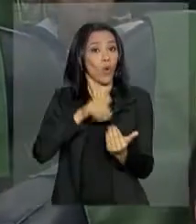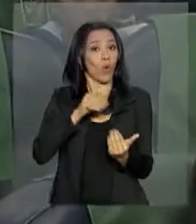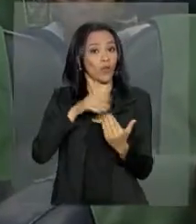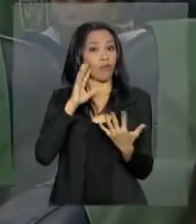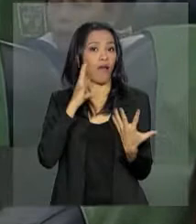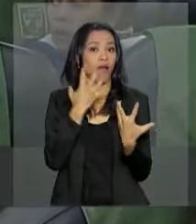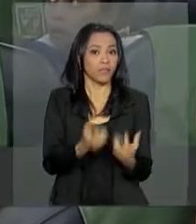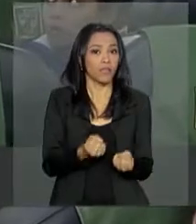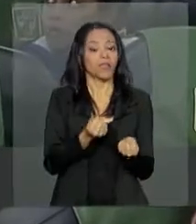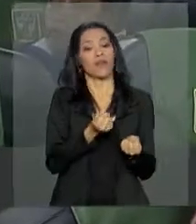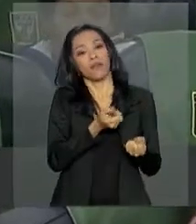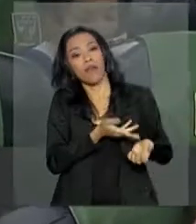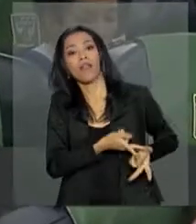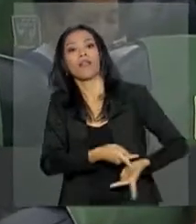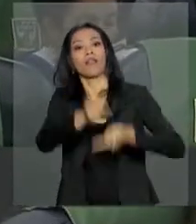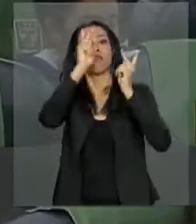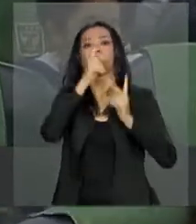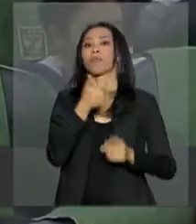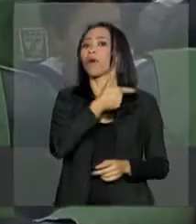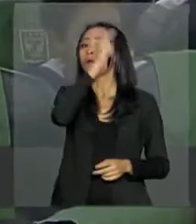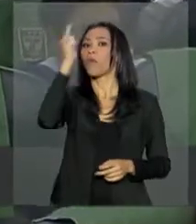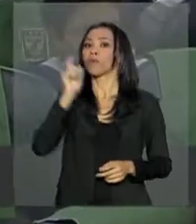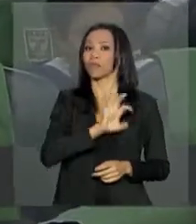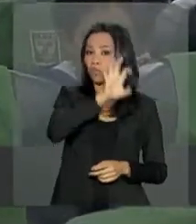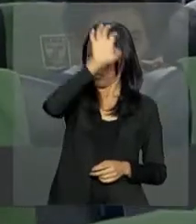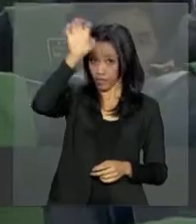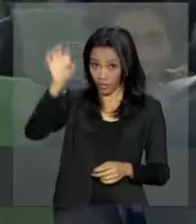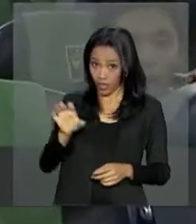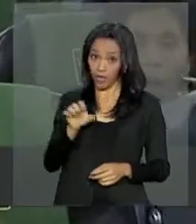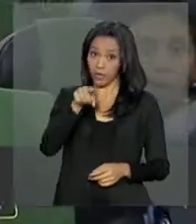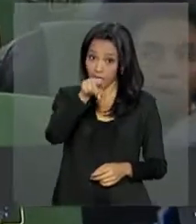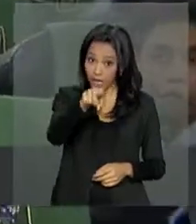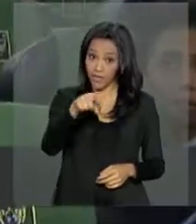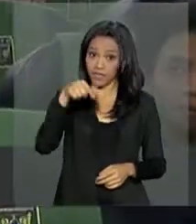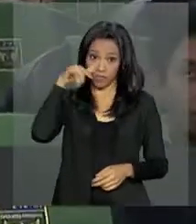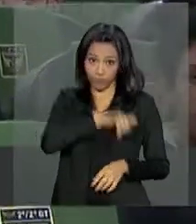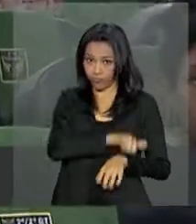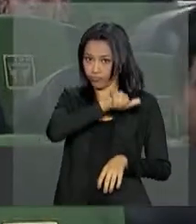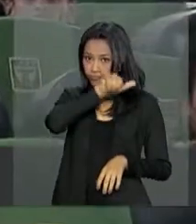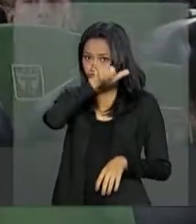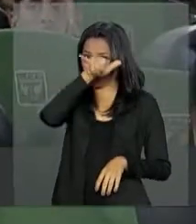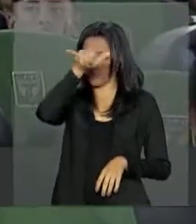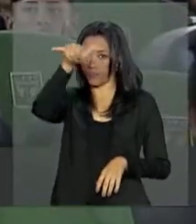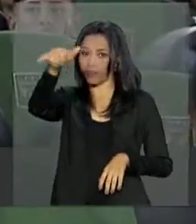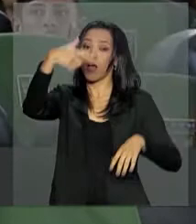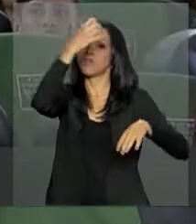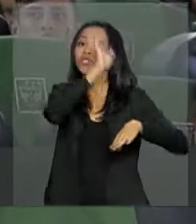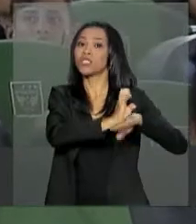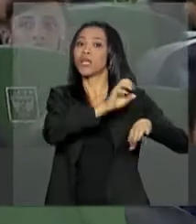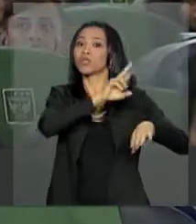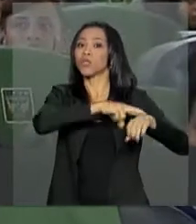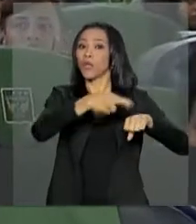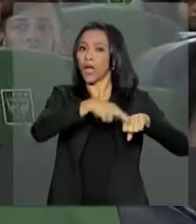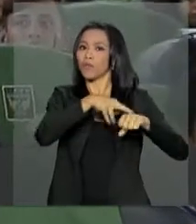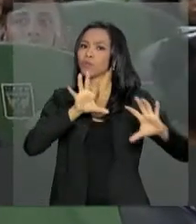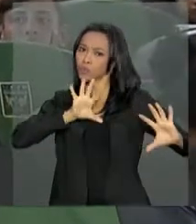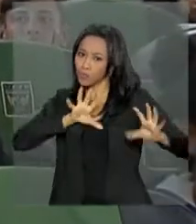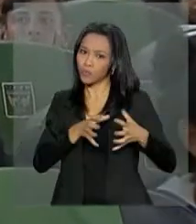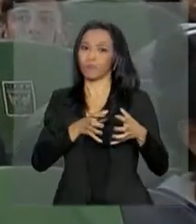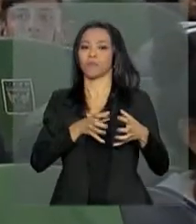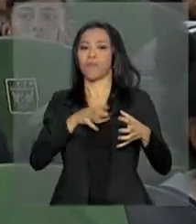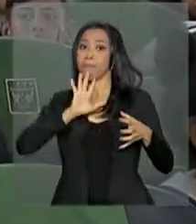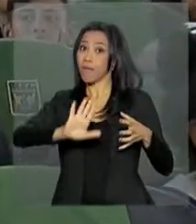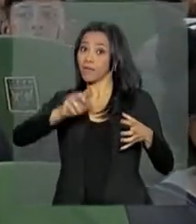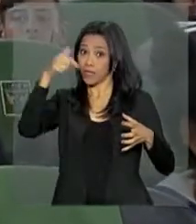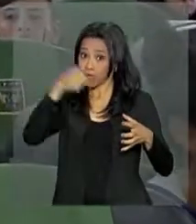de interiorização no Brasil. Na primeira parte da viagem, este voo que saiu de Roraima, eles estão juntos, mas